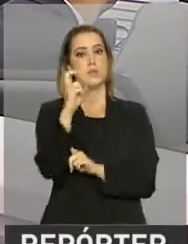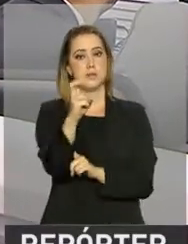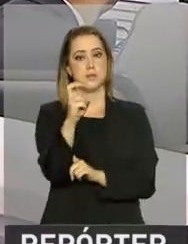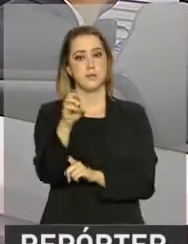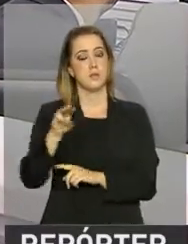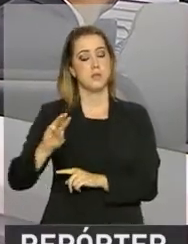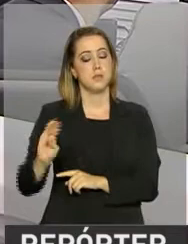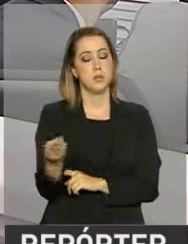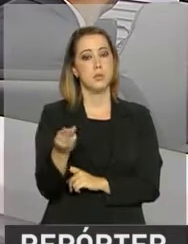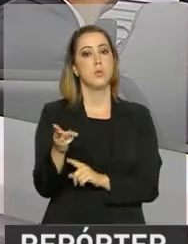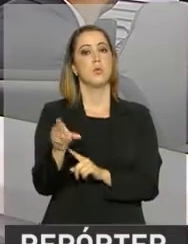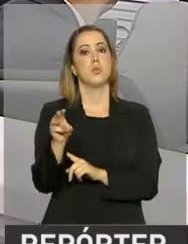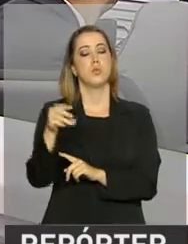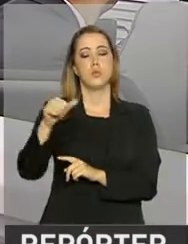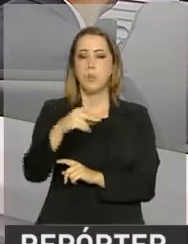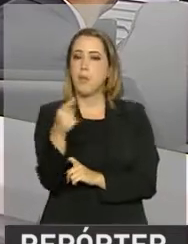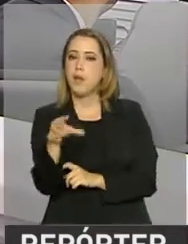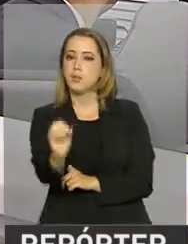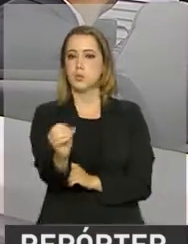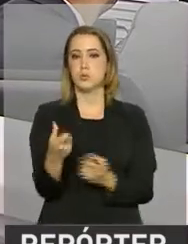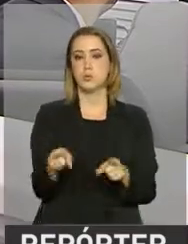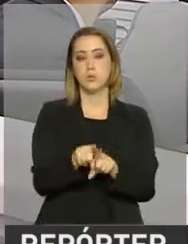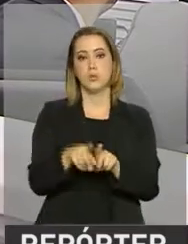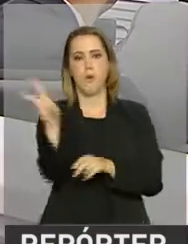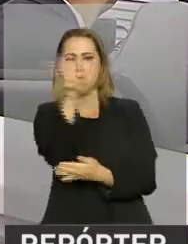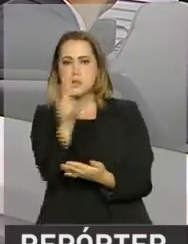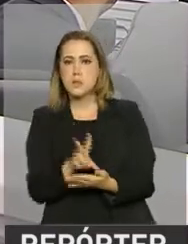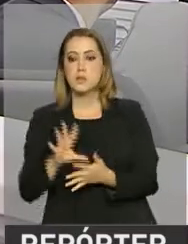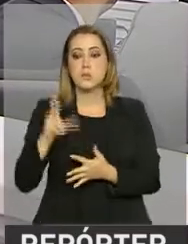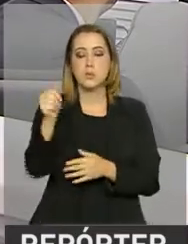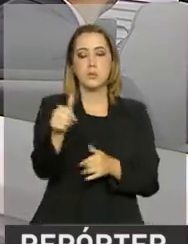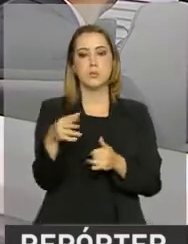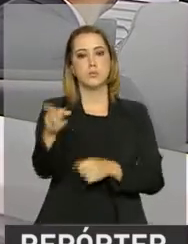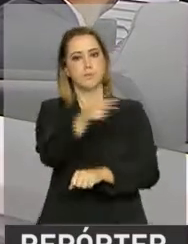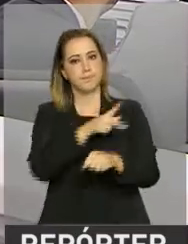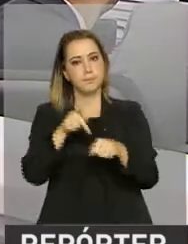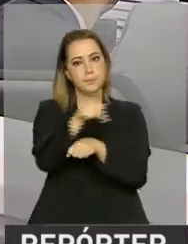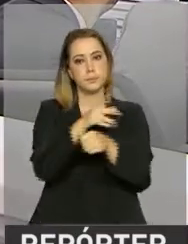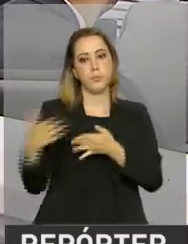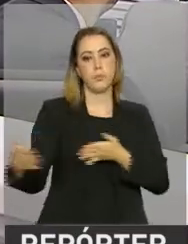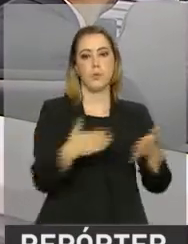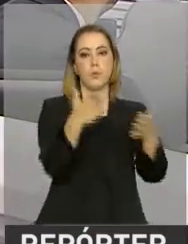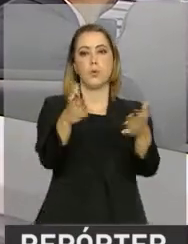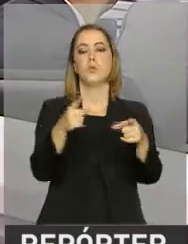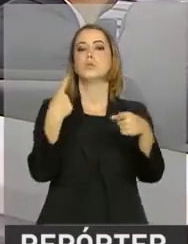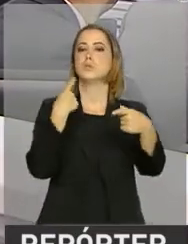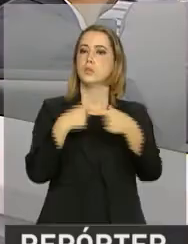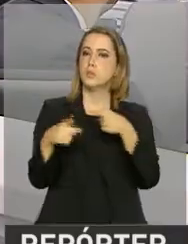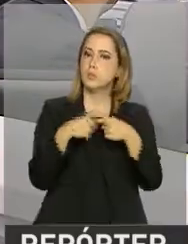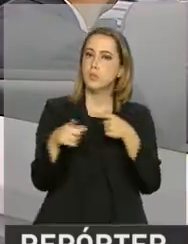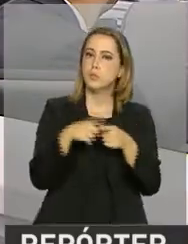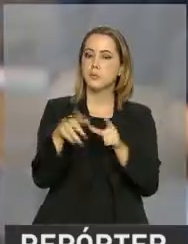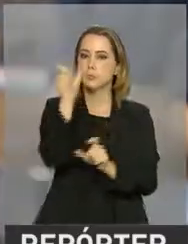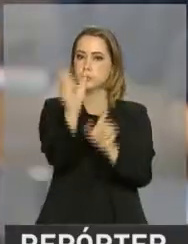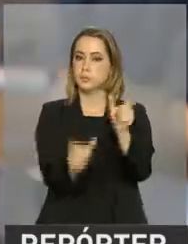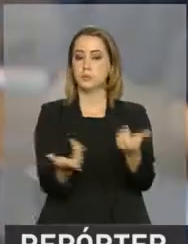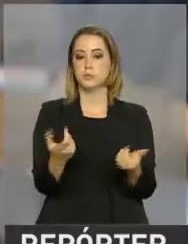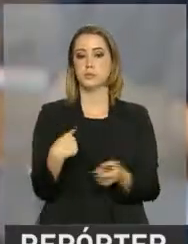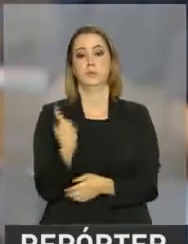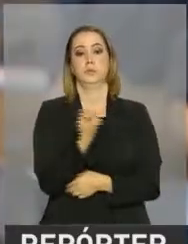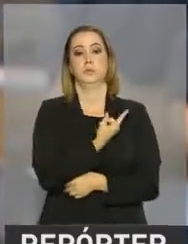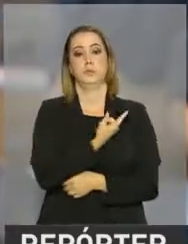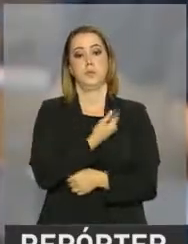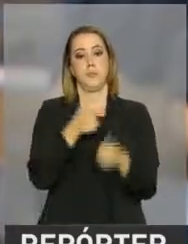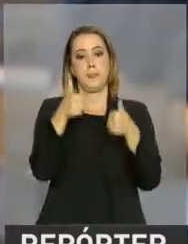carnaval. A fiscalização será intensificada em todo o país nas rodovias de maior risco para o motorista. Nós